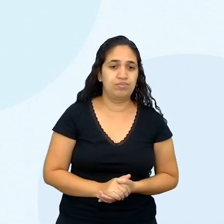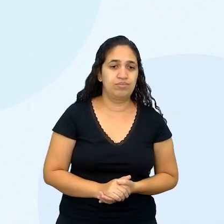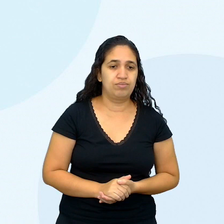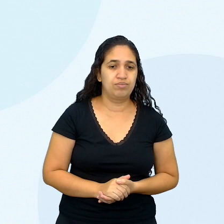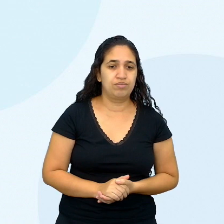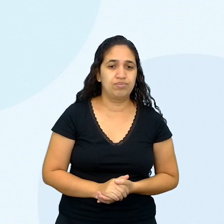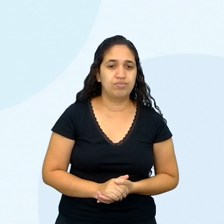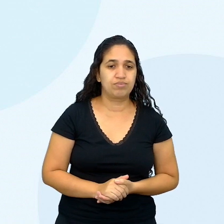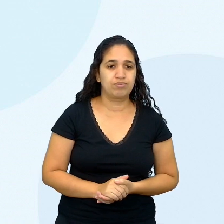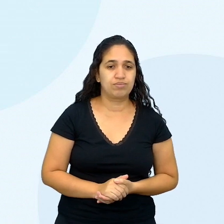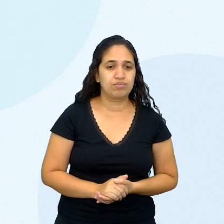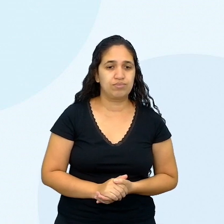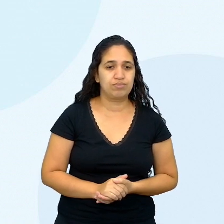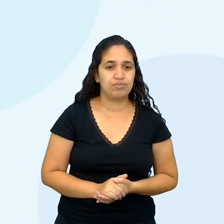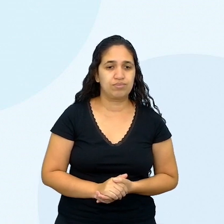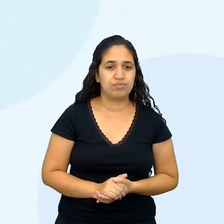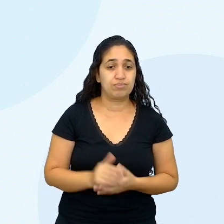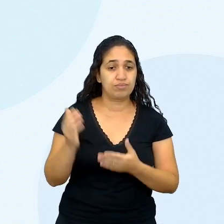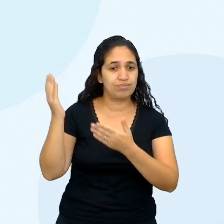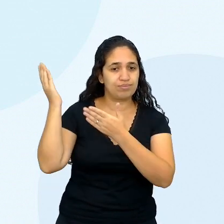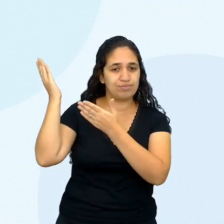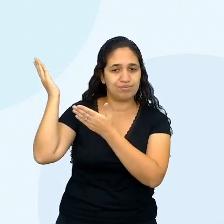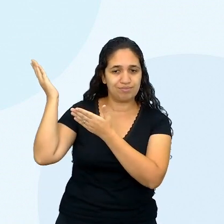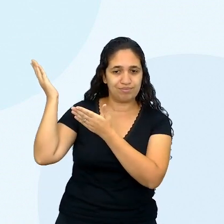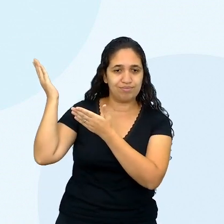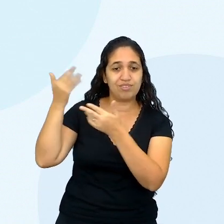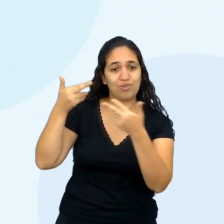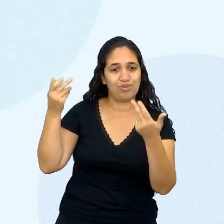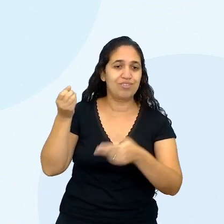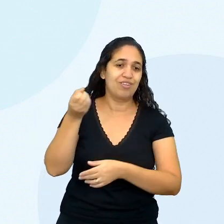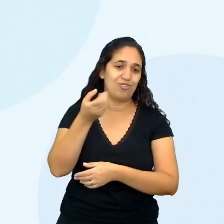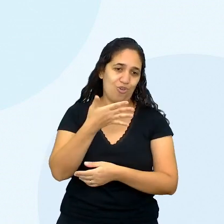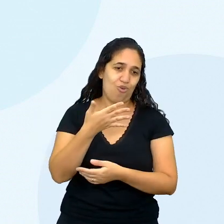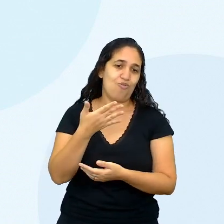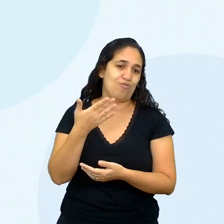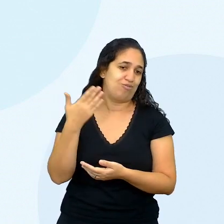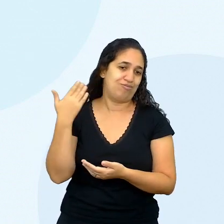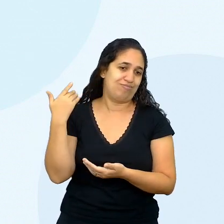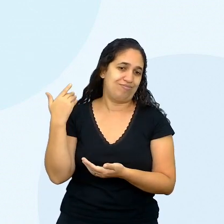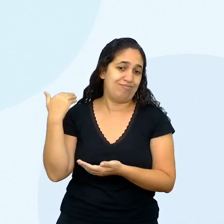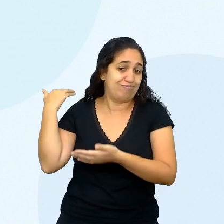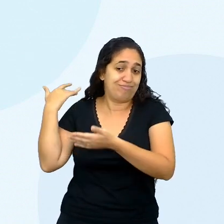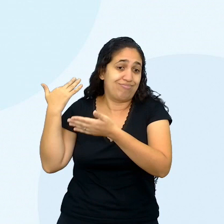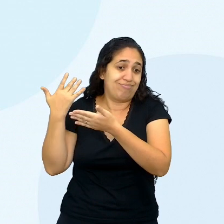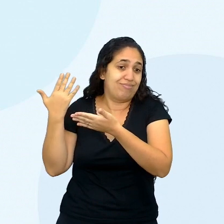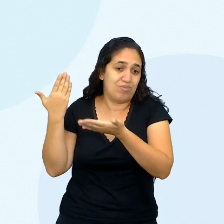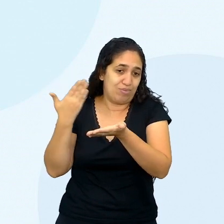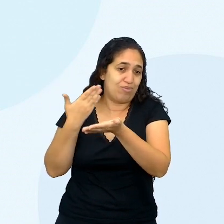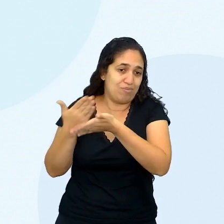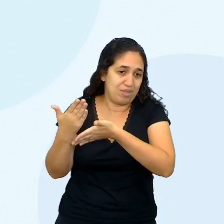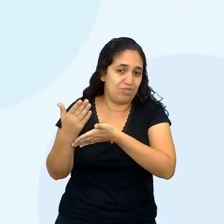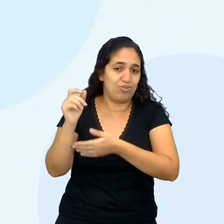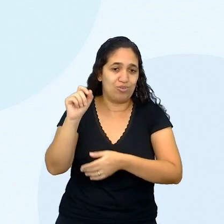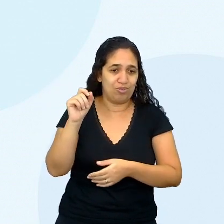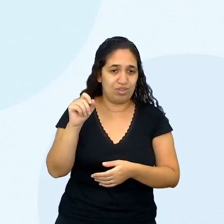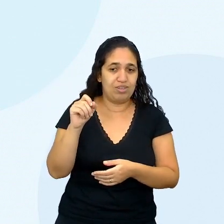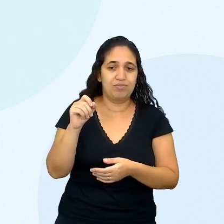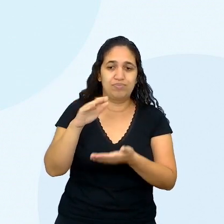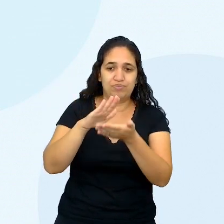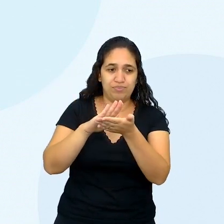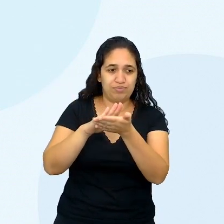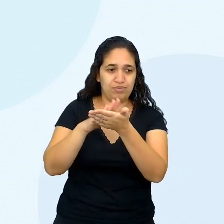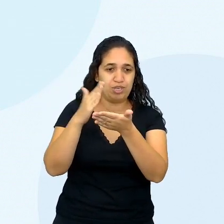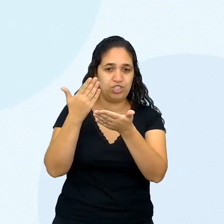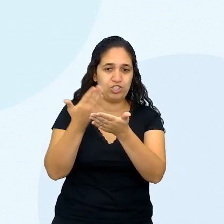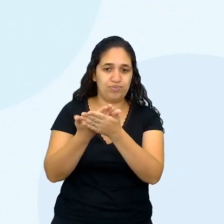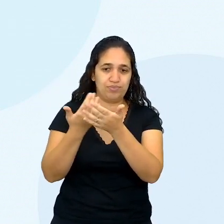E a gente tem aí, queria trazer uma novidade, eu também descobri isso há pouquíssimo tempo, né? Que é essa mudança no jet